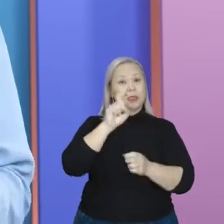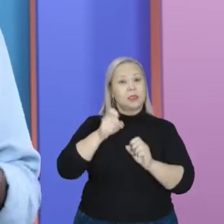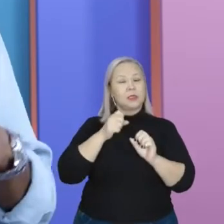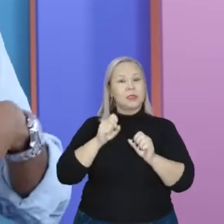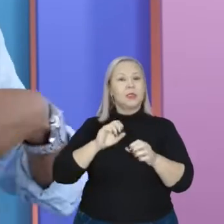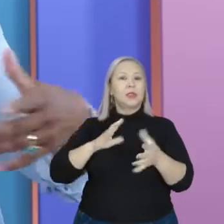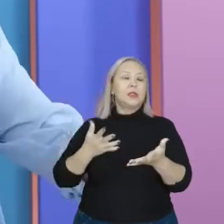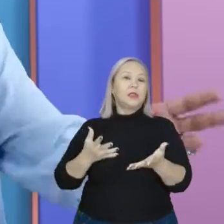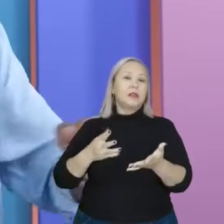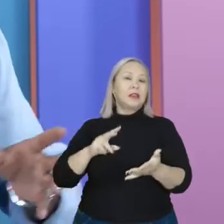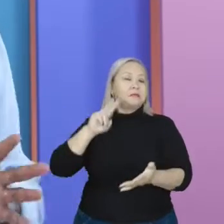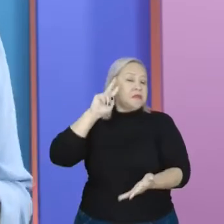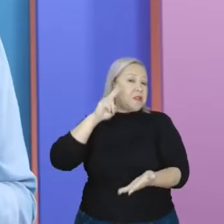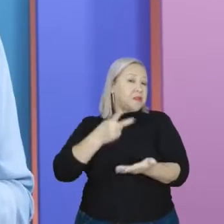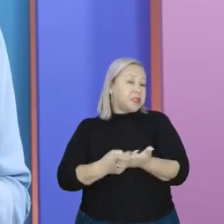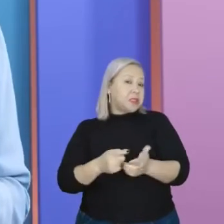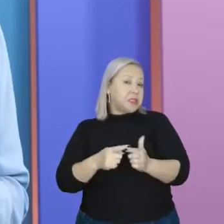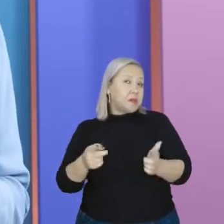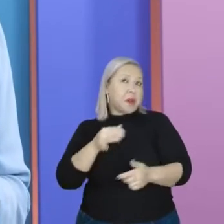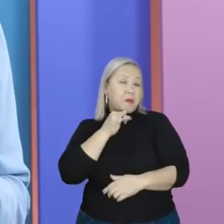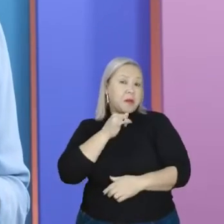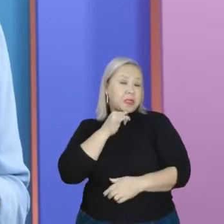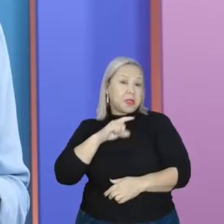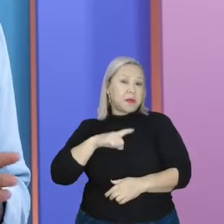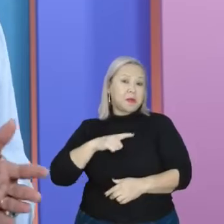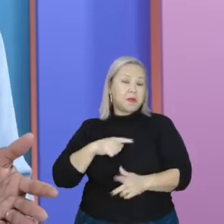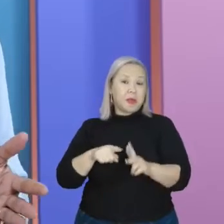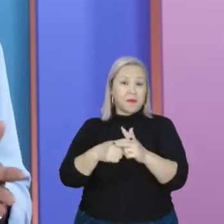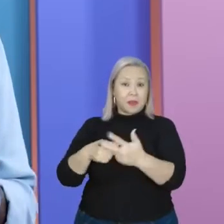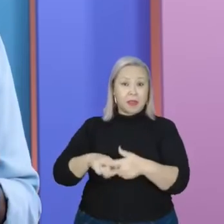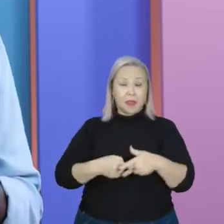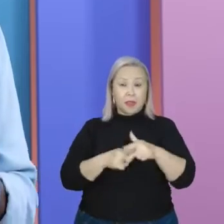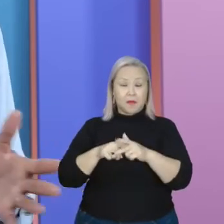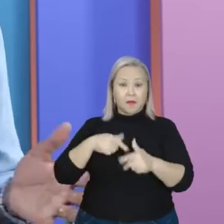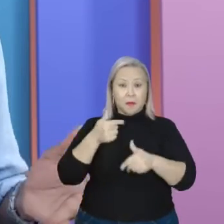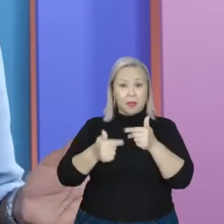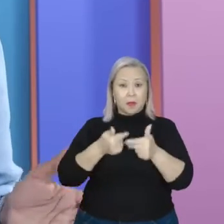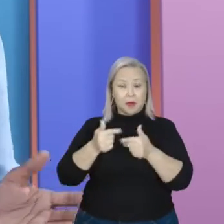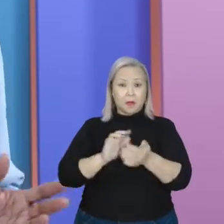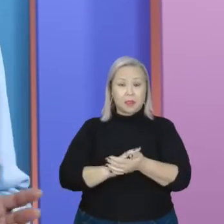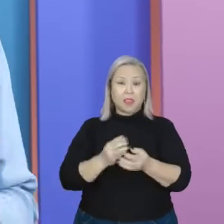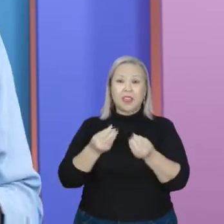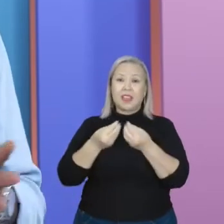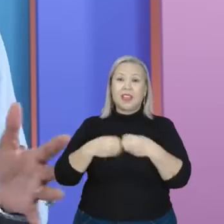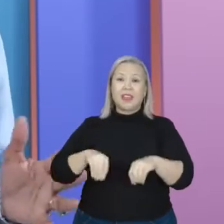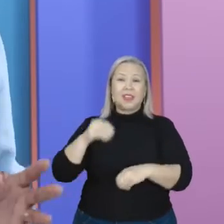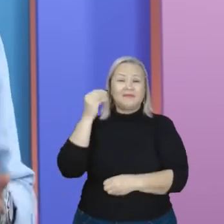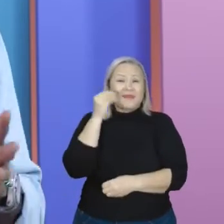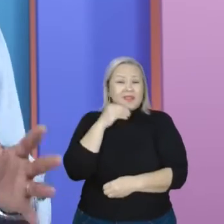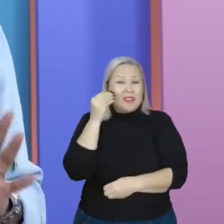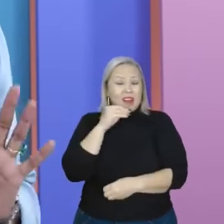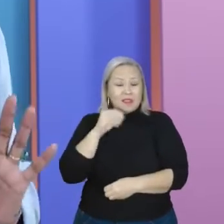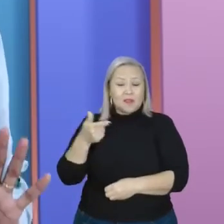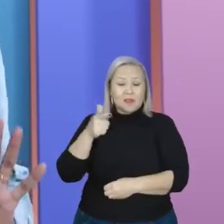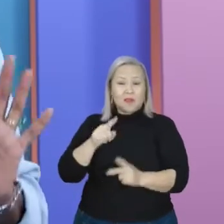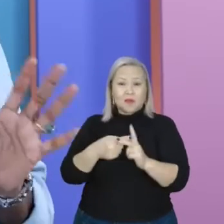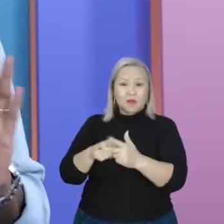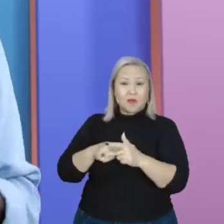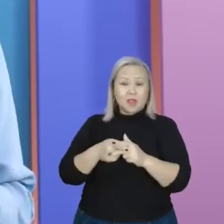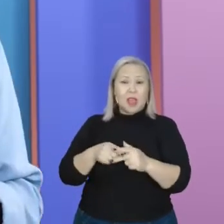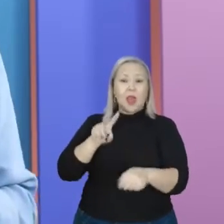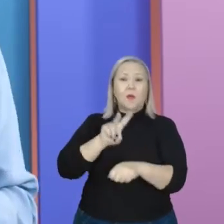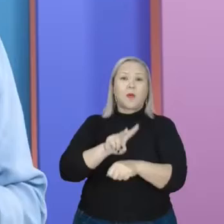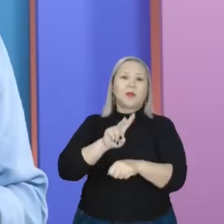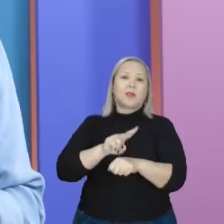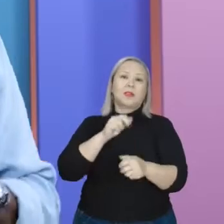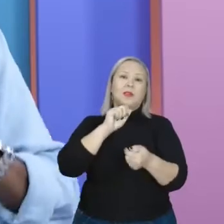formalmente reconhecido, mas a gente passou, por exemplo, por reforma trabalhista, que fragilizou novamente os mecanismos de proteção